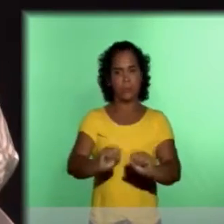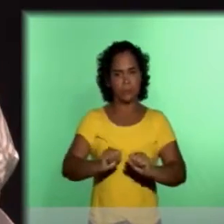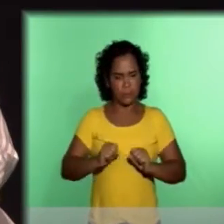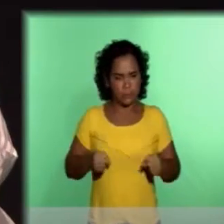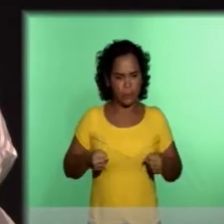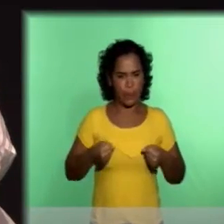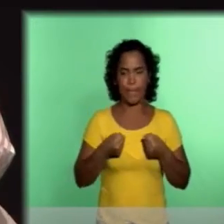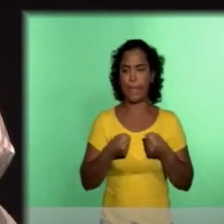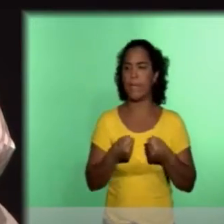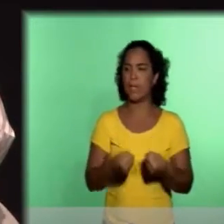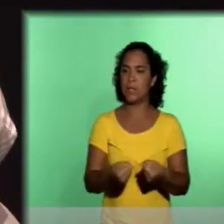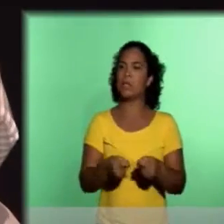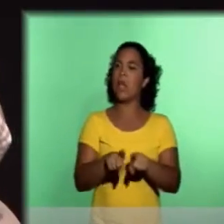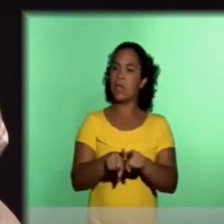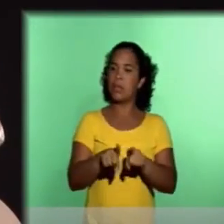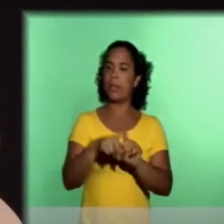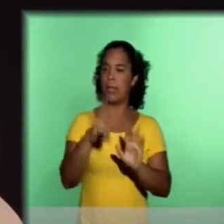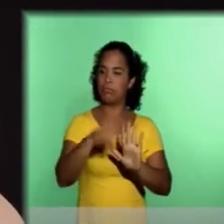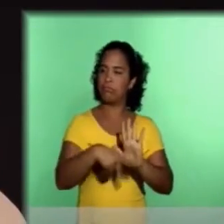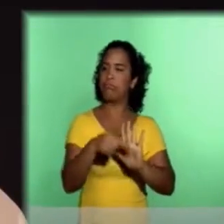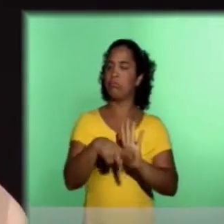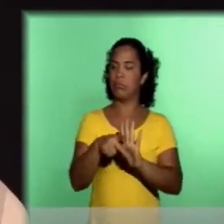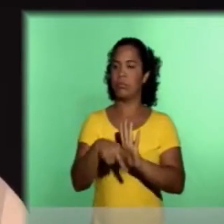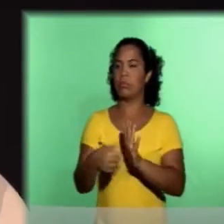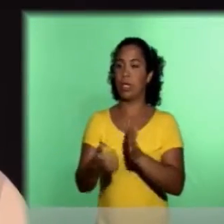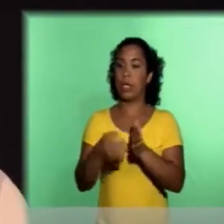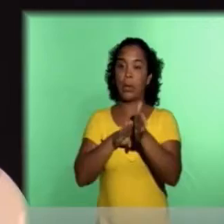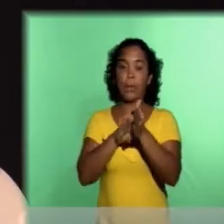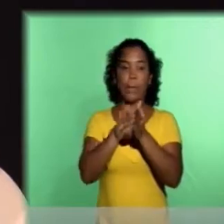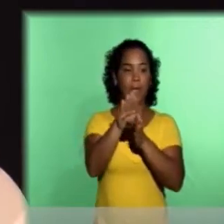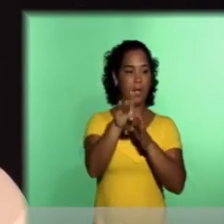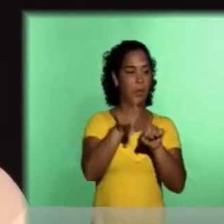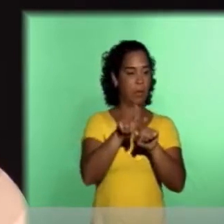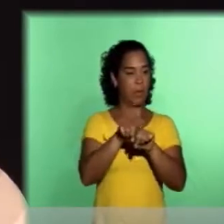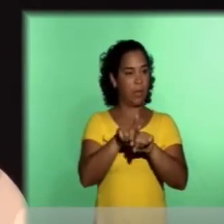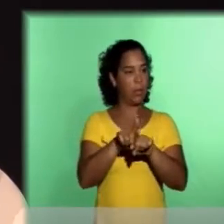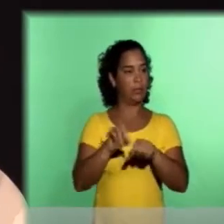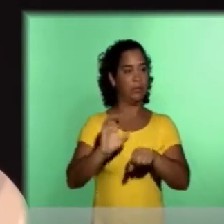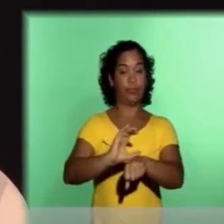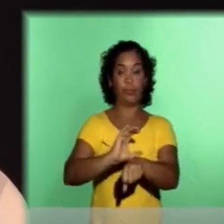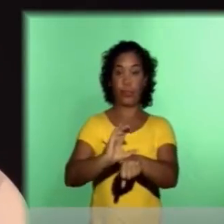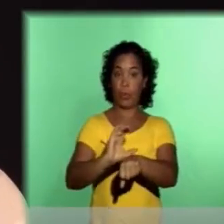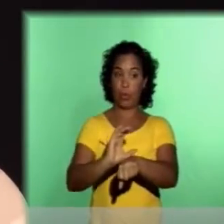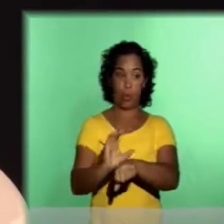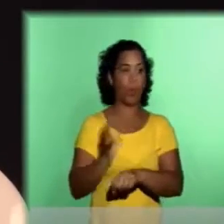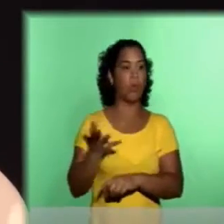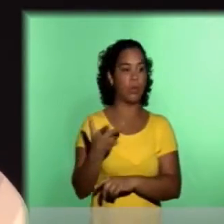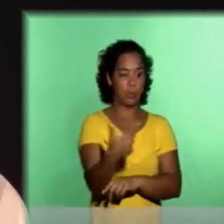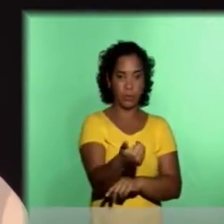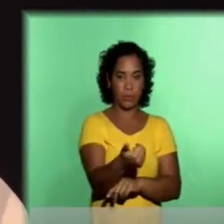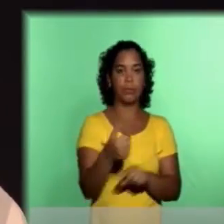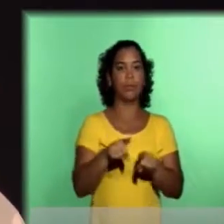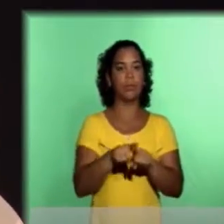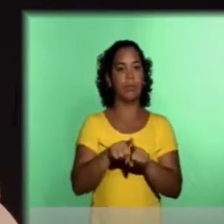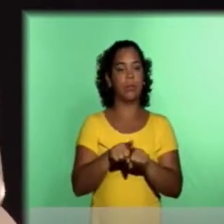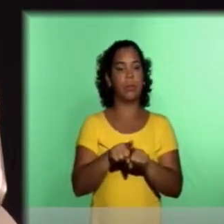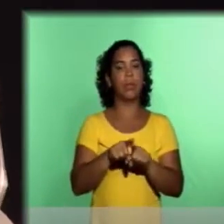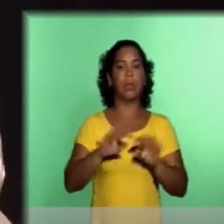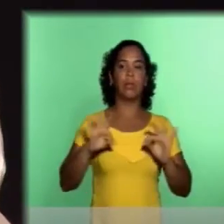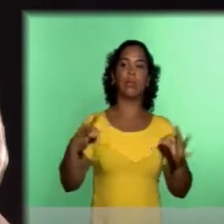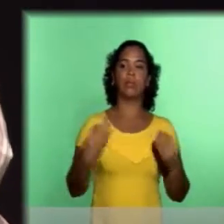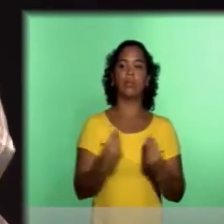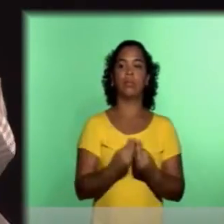para ampliação de oferta e, principalmente, qualificação e uma educação que forme integralmente os nossos